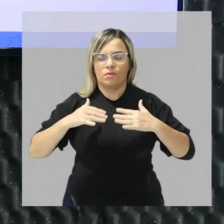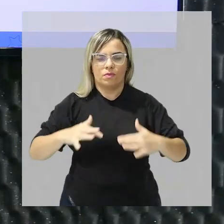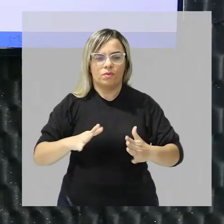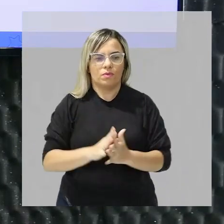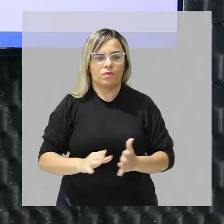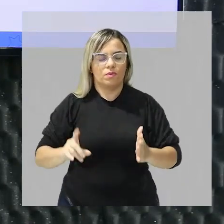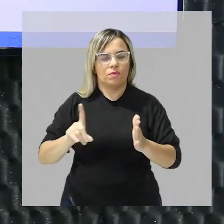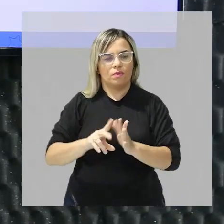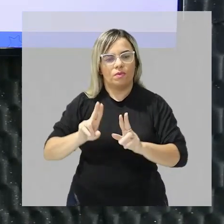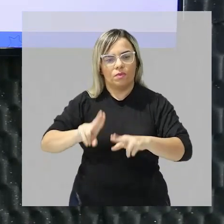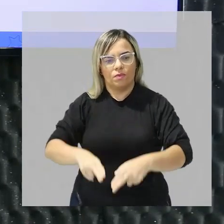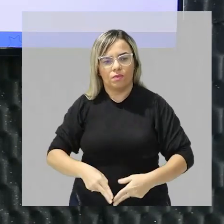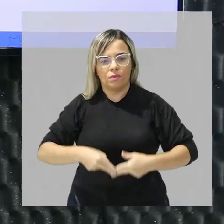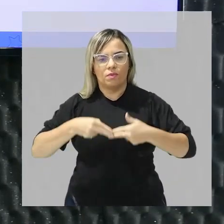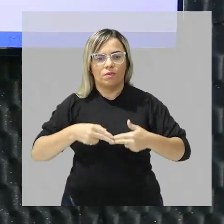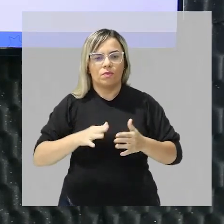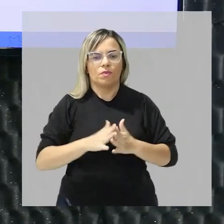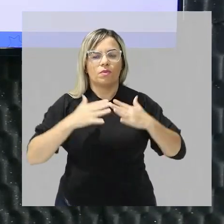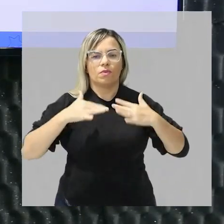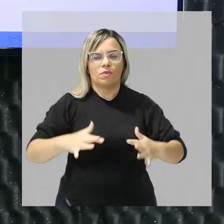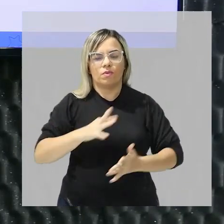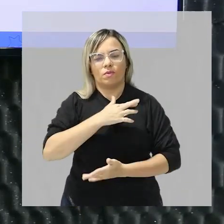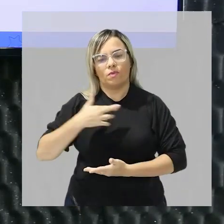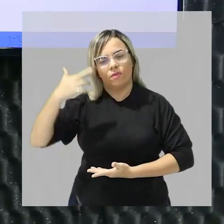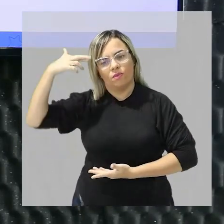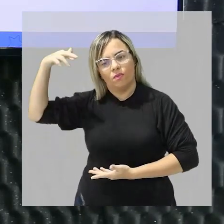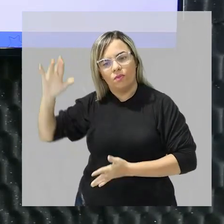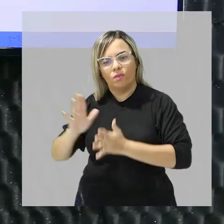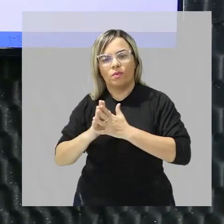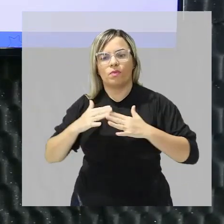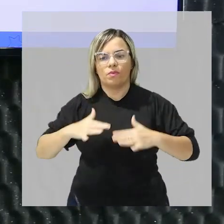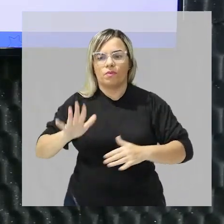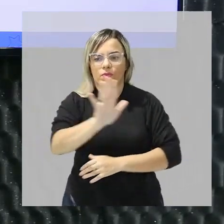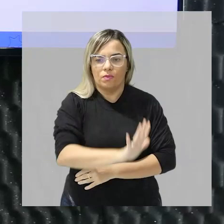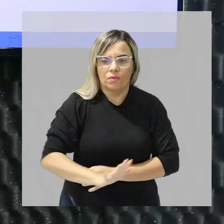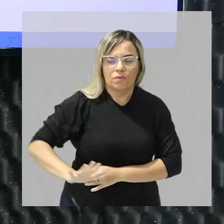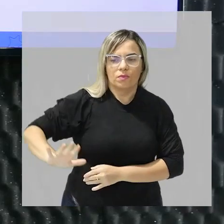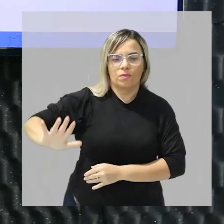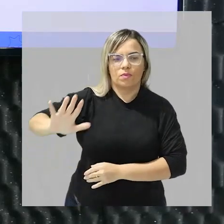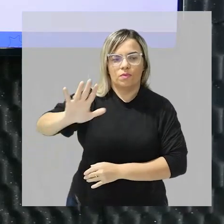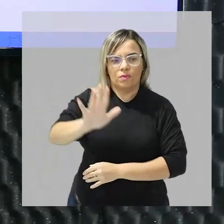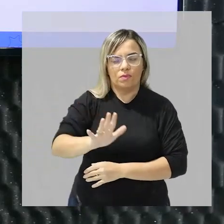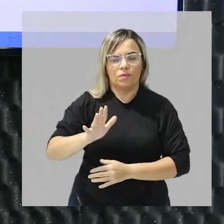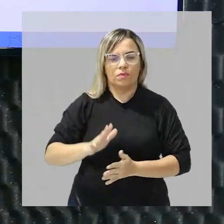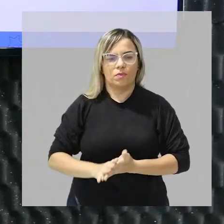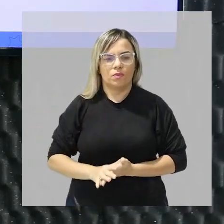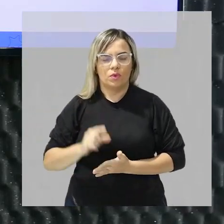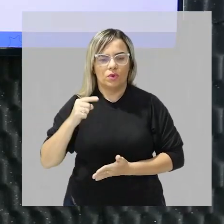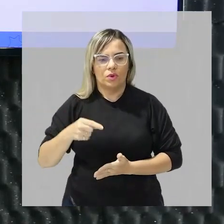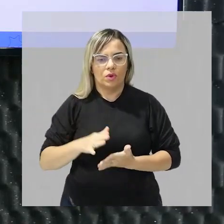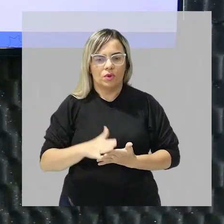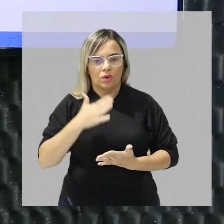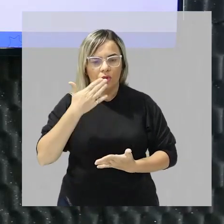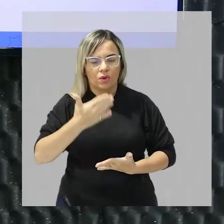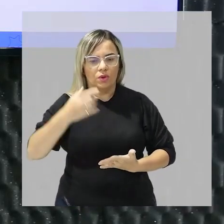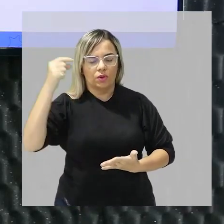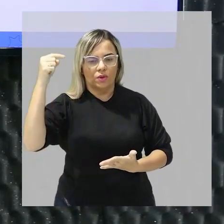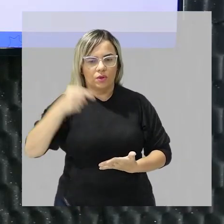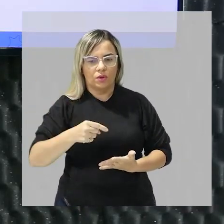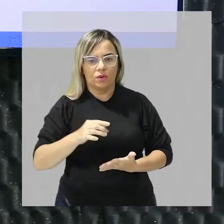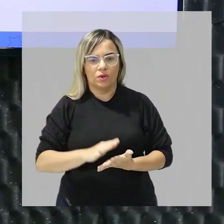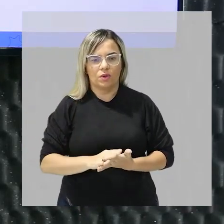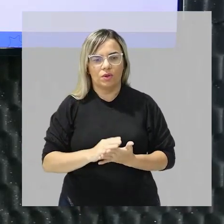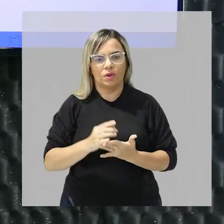de identidade étnica, movimentos religiosos, movimentos nacionalistas e dos defensores